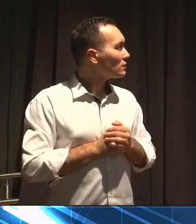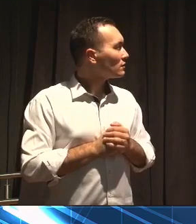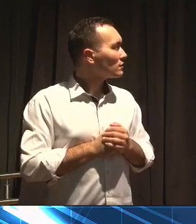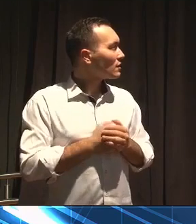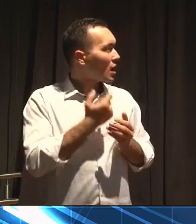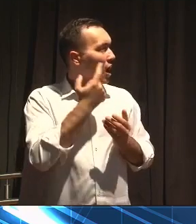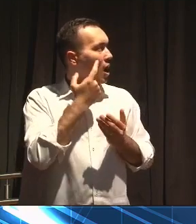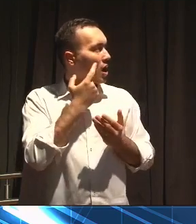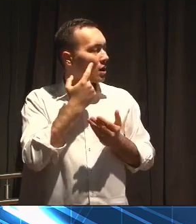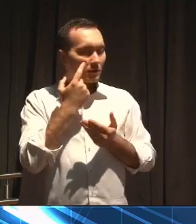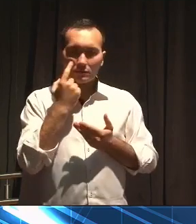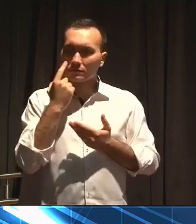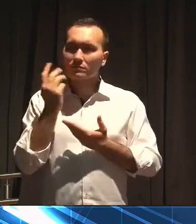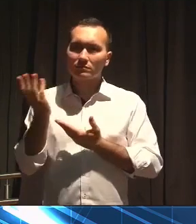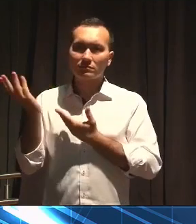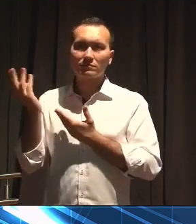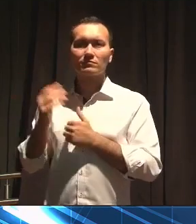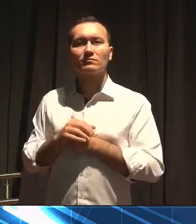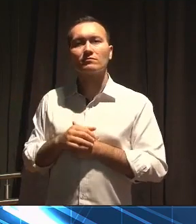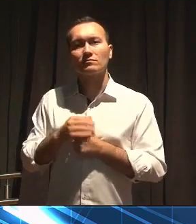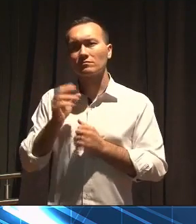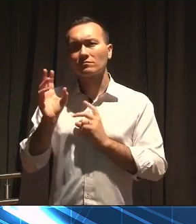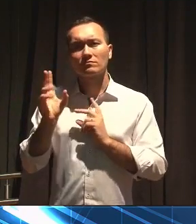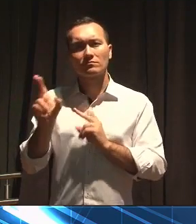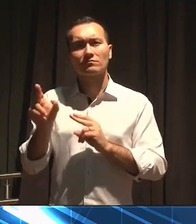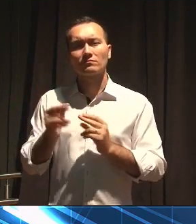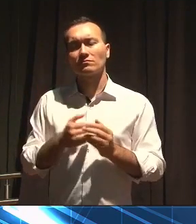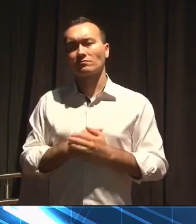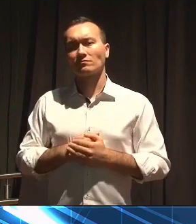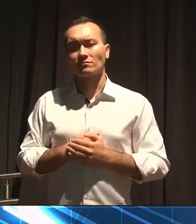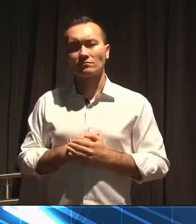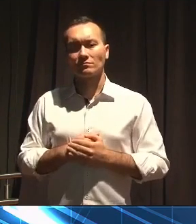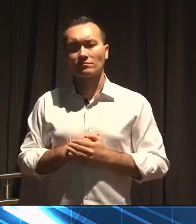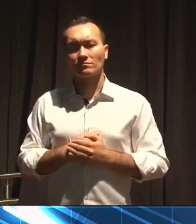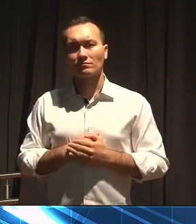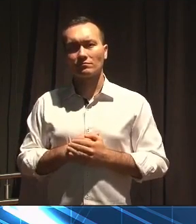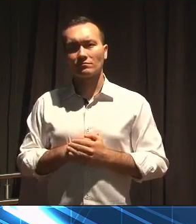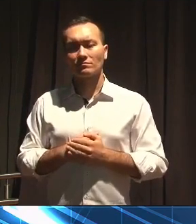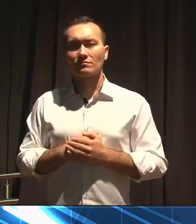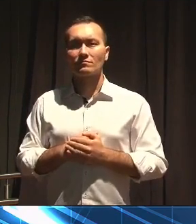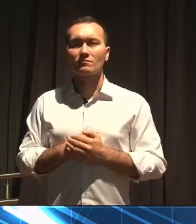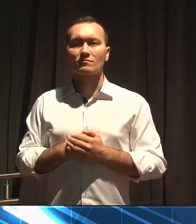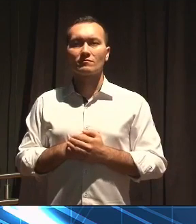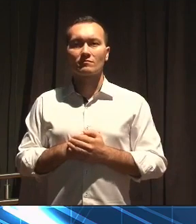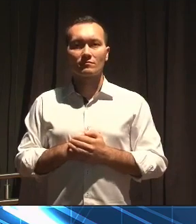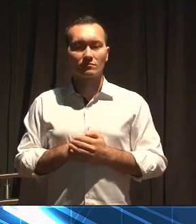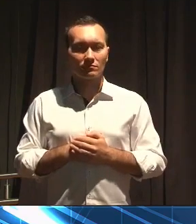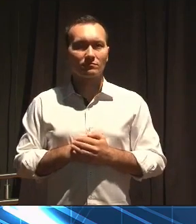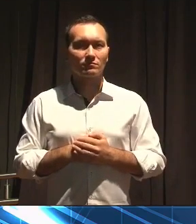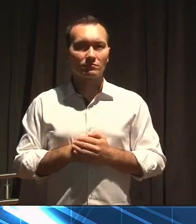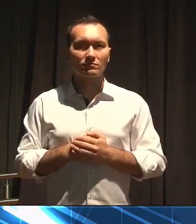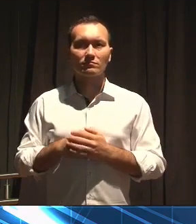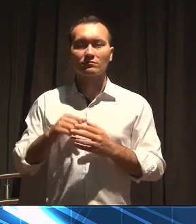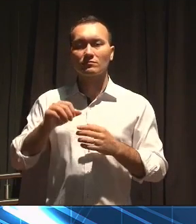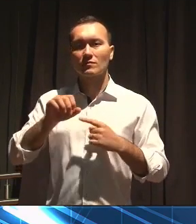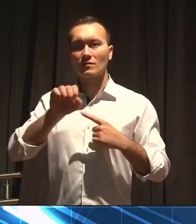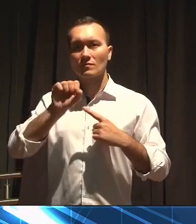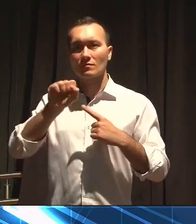vamos puxar para EKS. O Data Transfer, vamos olhar esse Data Transfer se ele não merece ser, daqui a pouco puxar toda a stack para a região